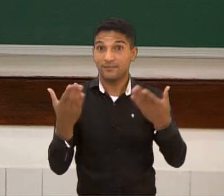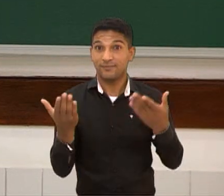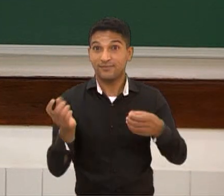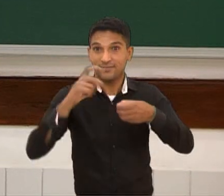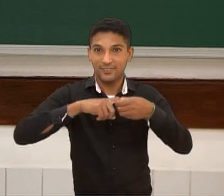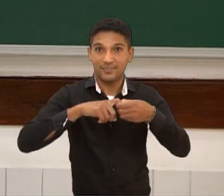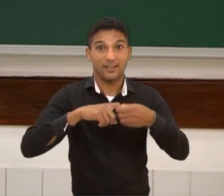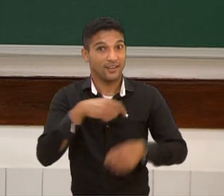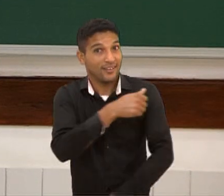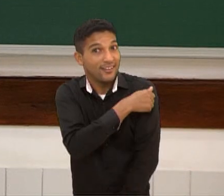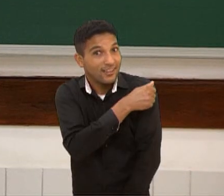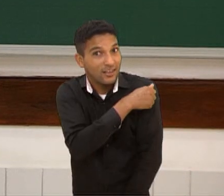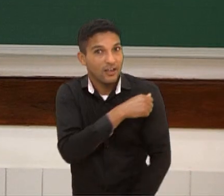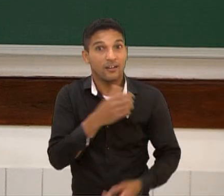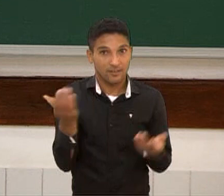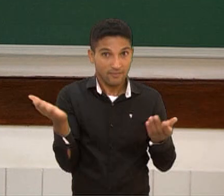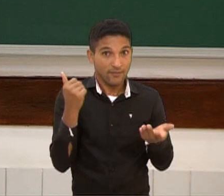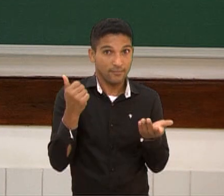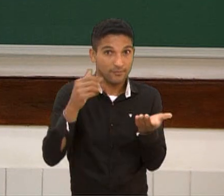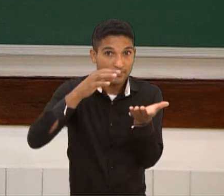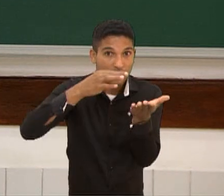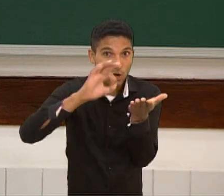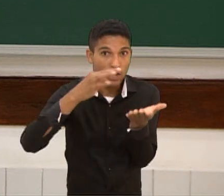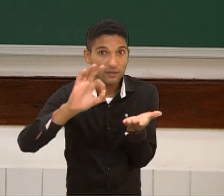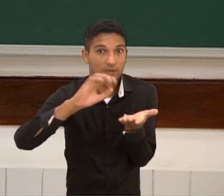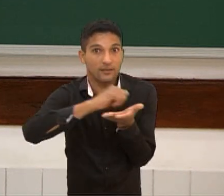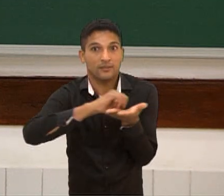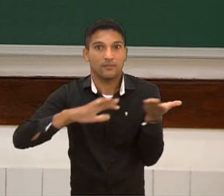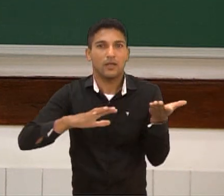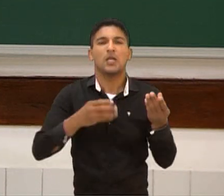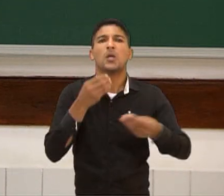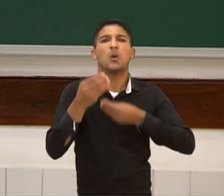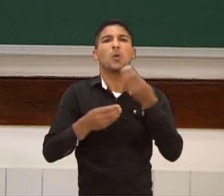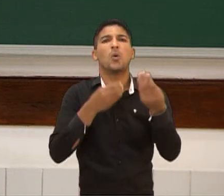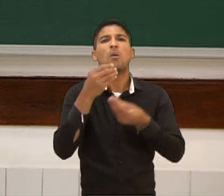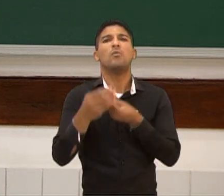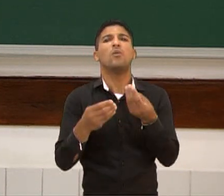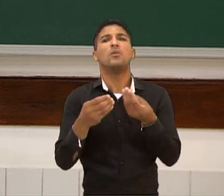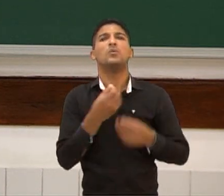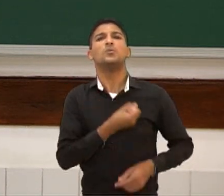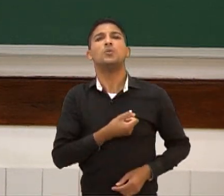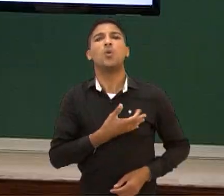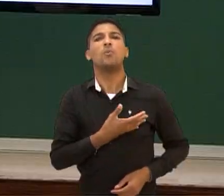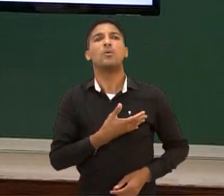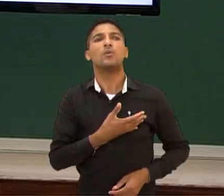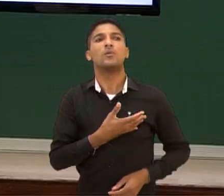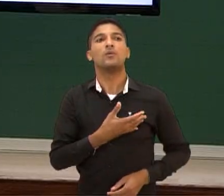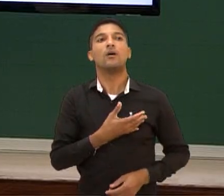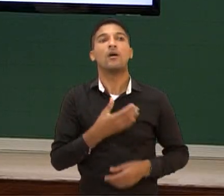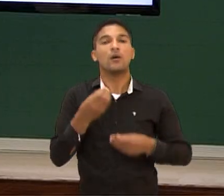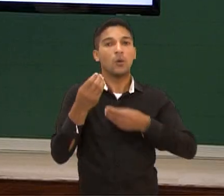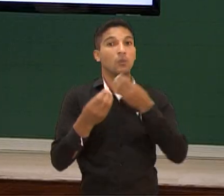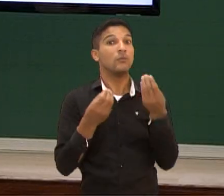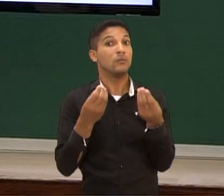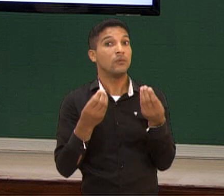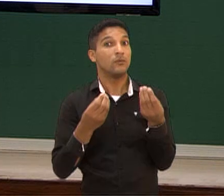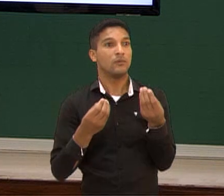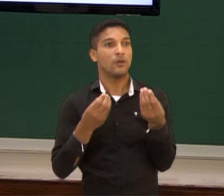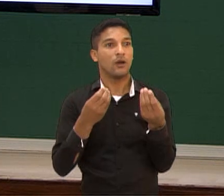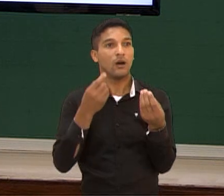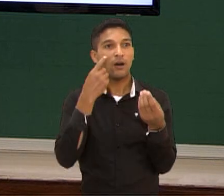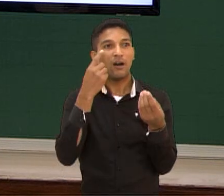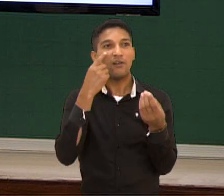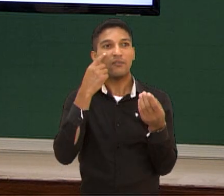Voltando, alunos, vamos corrigir nossa atividade. Como que eu leio, então, esses números? Então, vamos lá, né? Então, o primeiro, letra